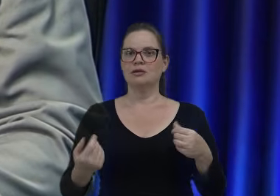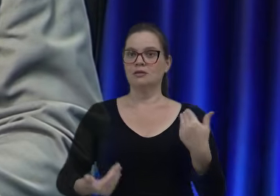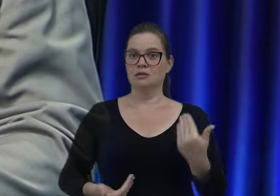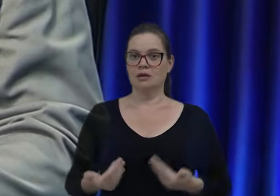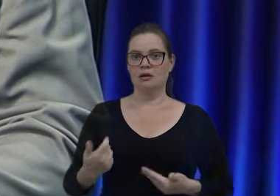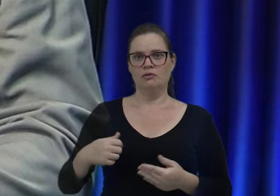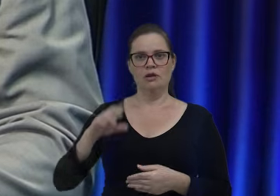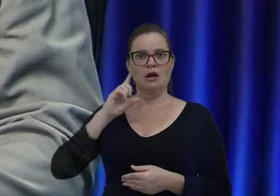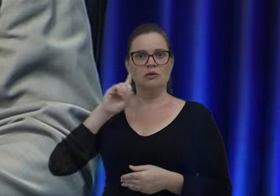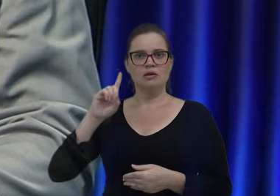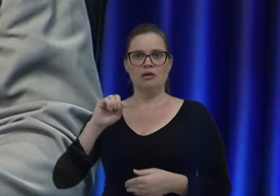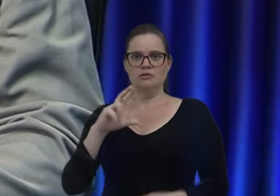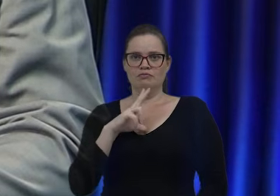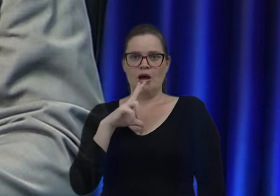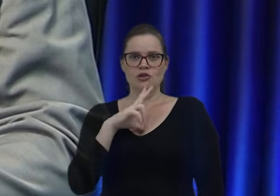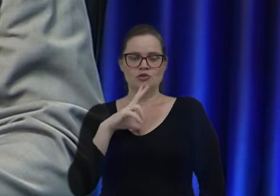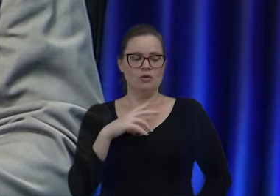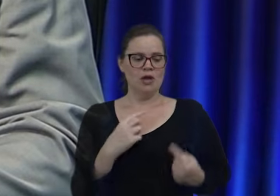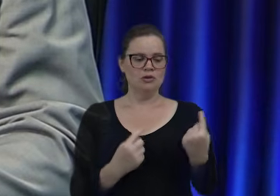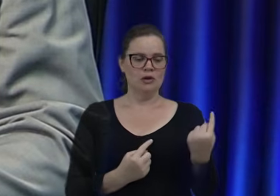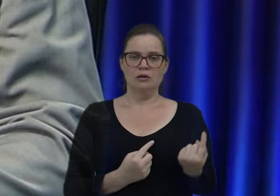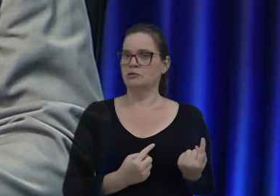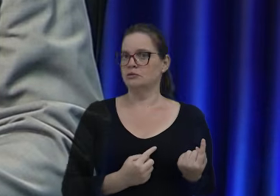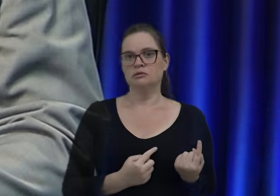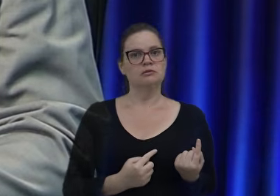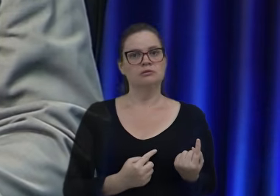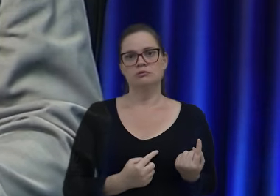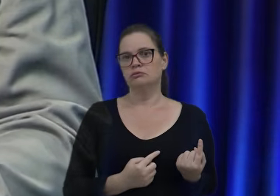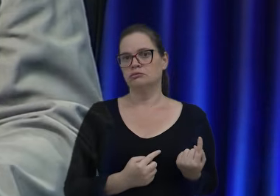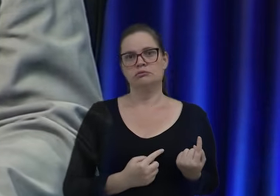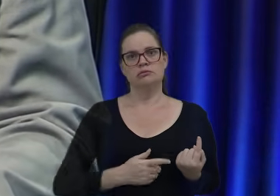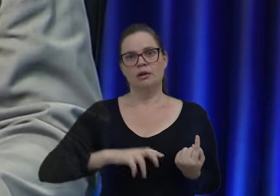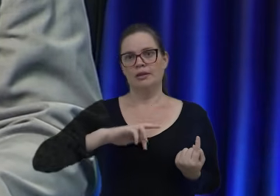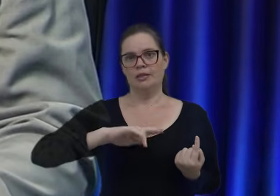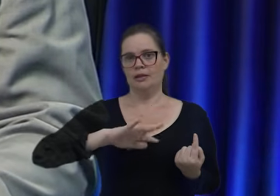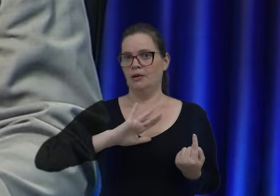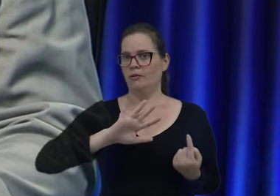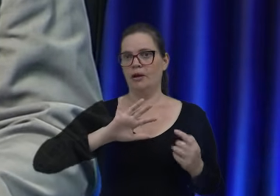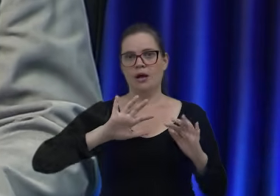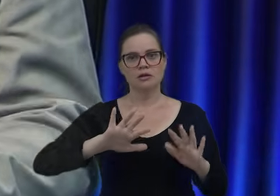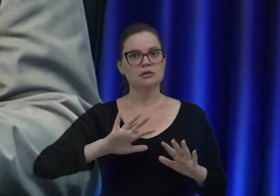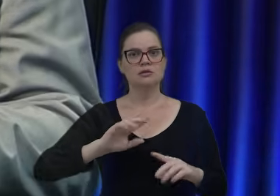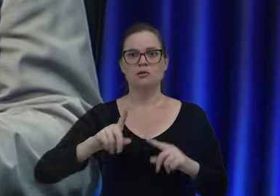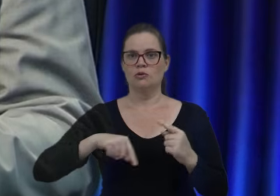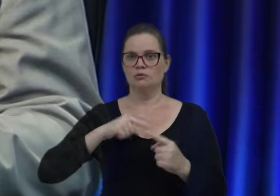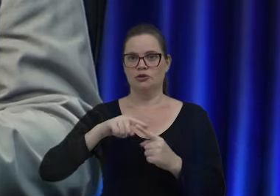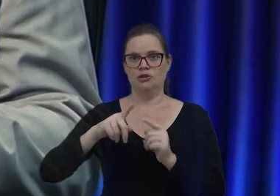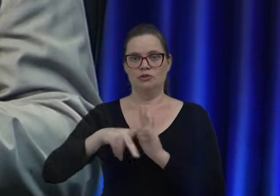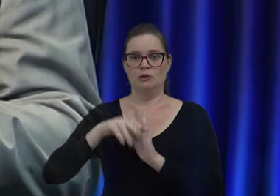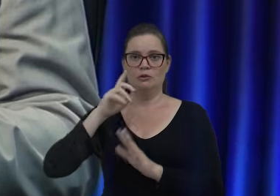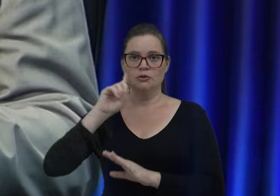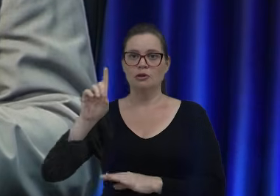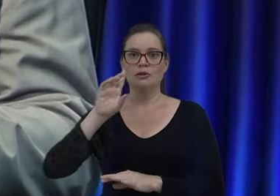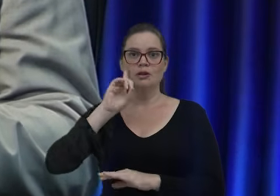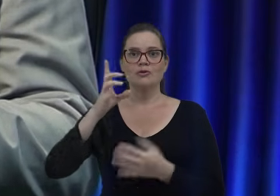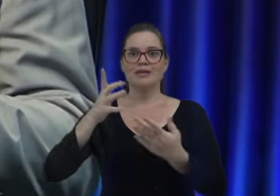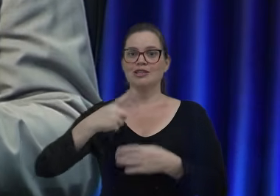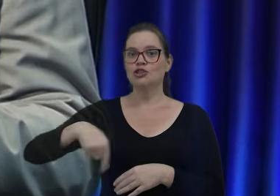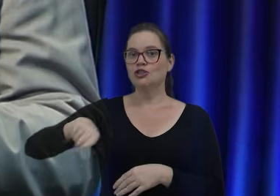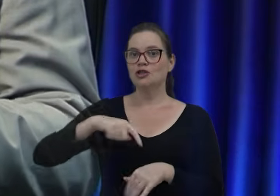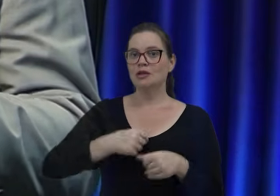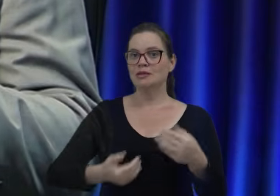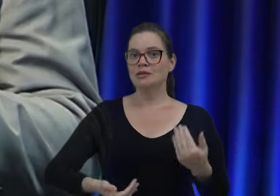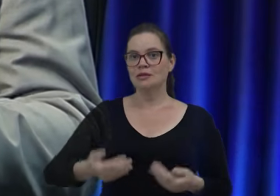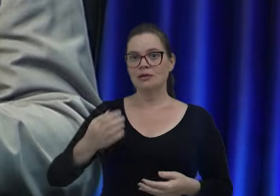Deus isoladamente. E não é este o propósito de Deus. Deus quer que nós sirvamos